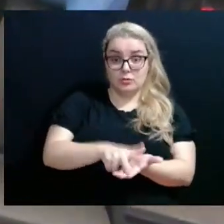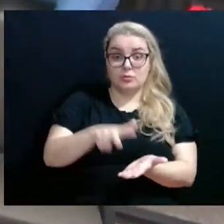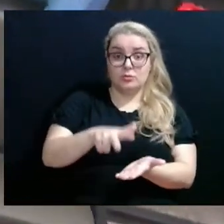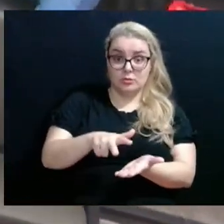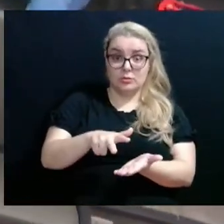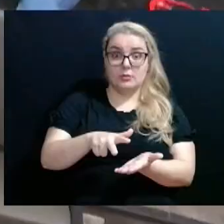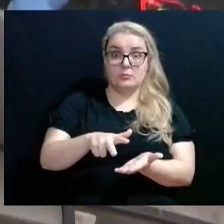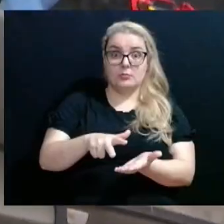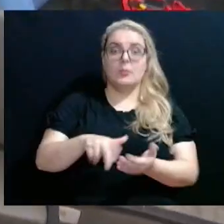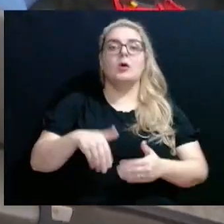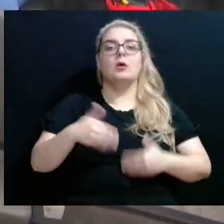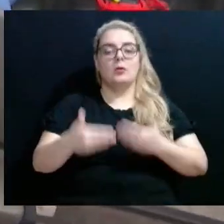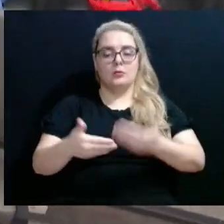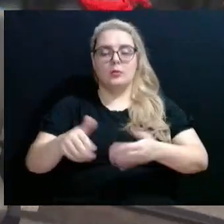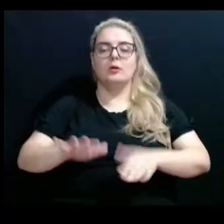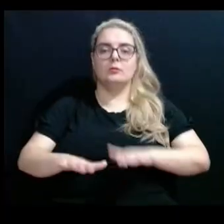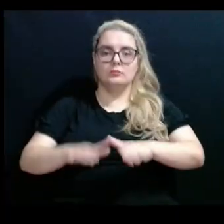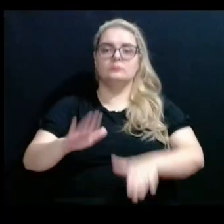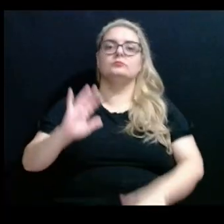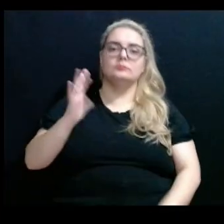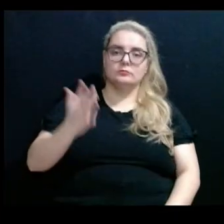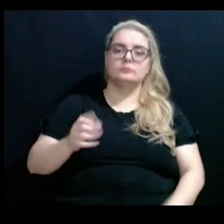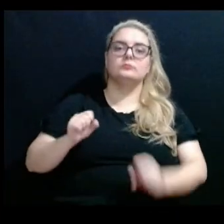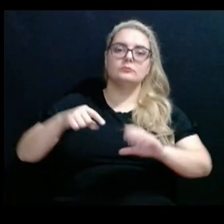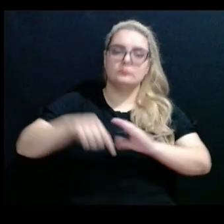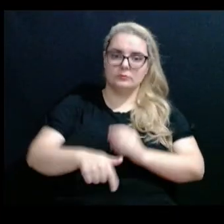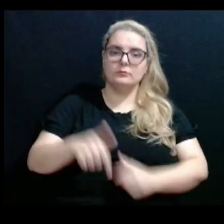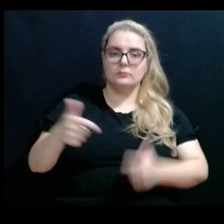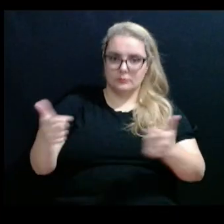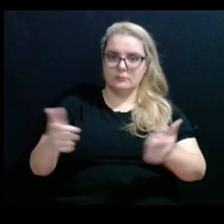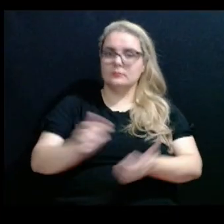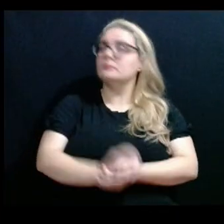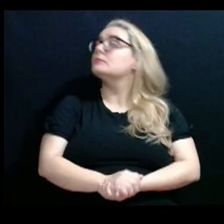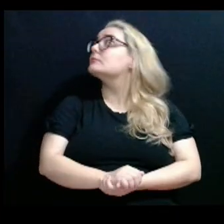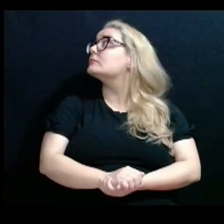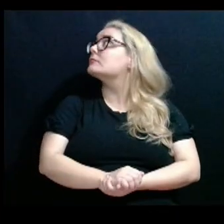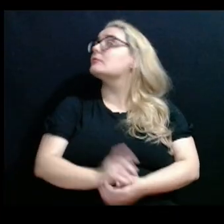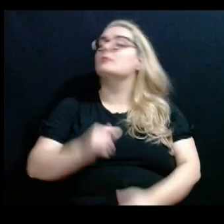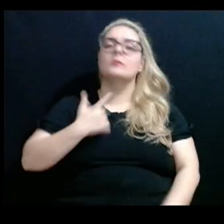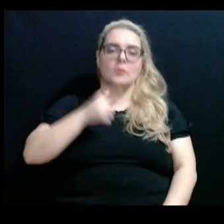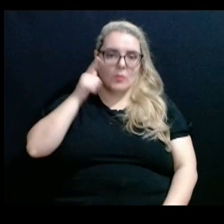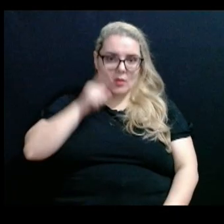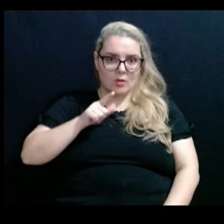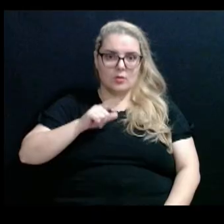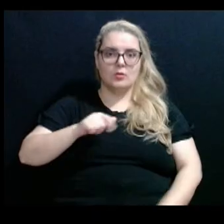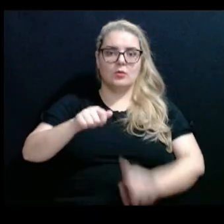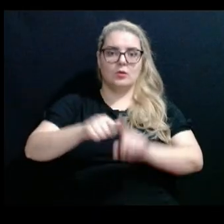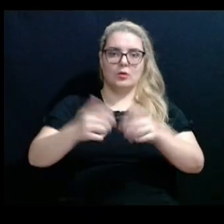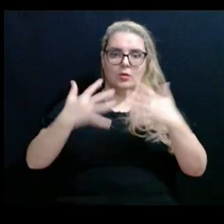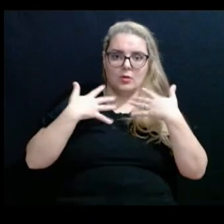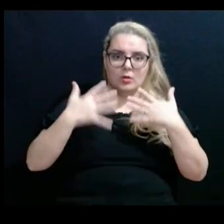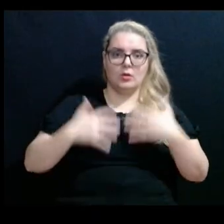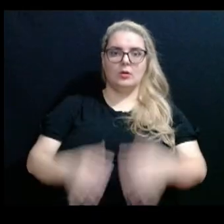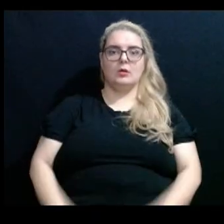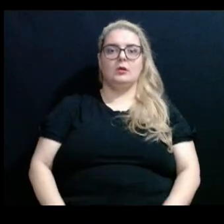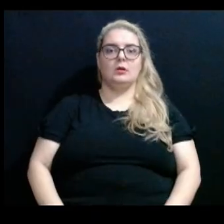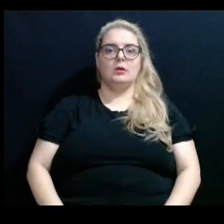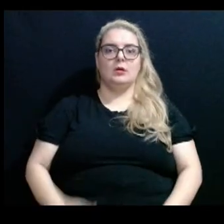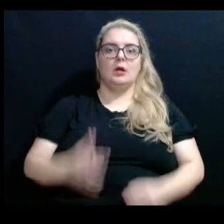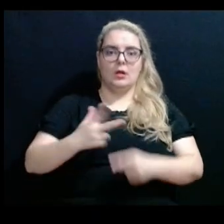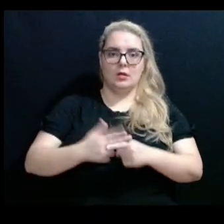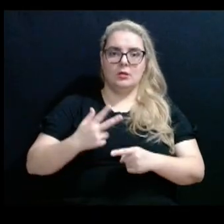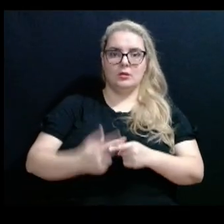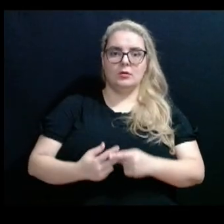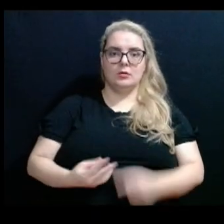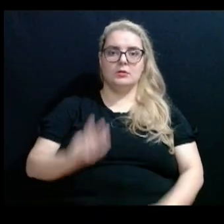em andamento e ainda deve avançar. A gente conseguiu em janeiro fazer a edição das 3